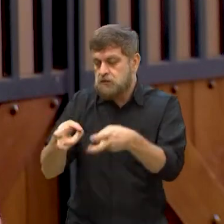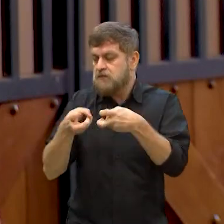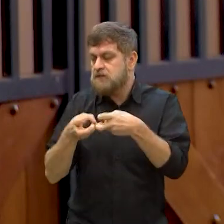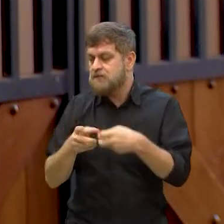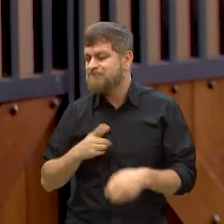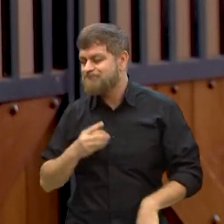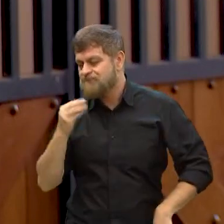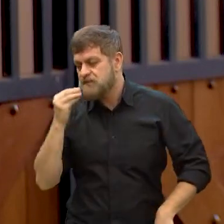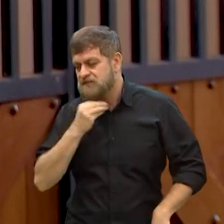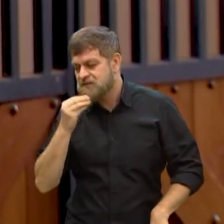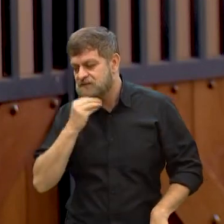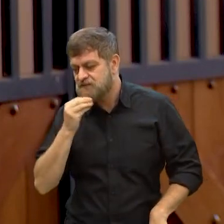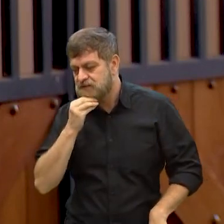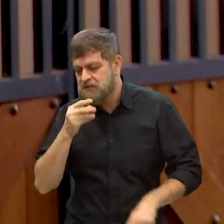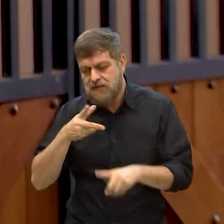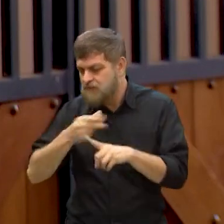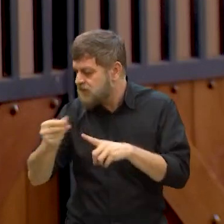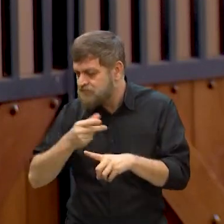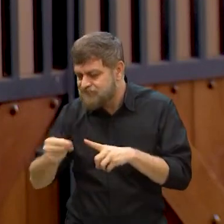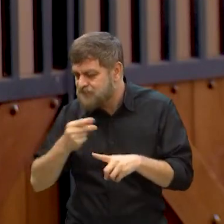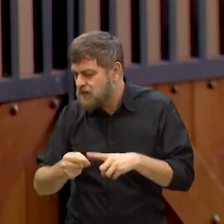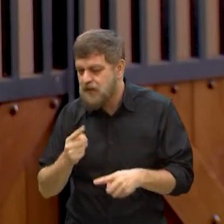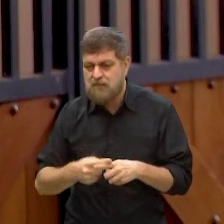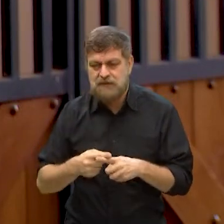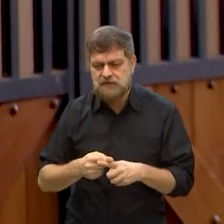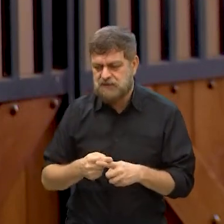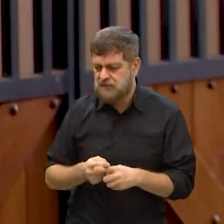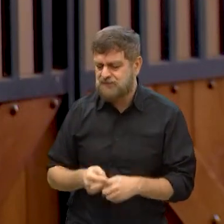determinado momento o rendimento dele já não era mais o mesmo, não tinha